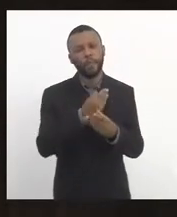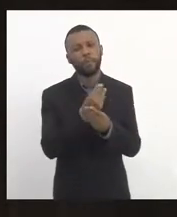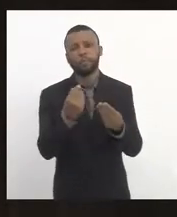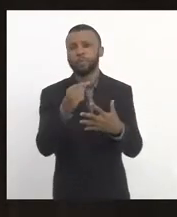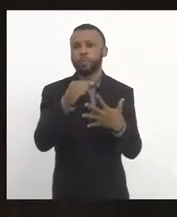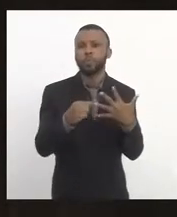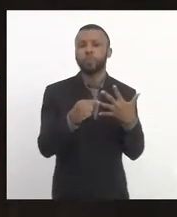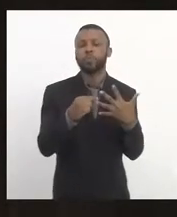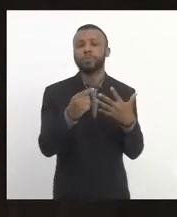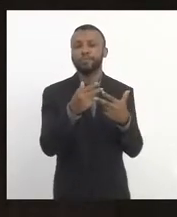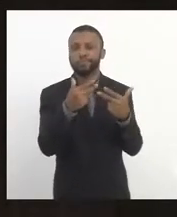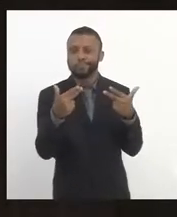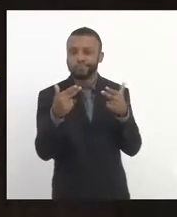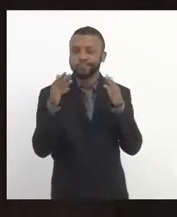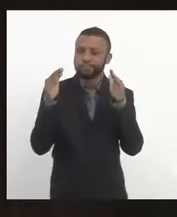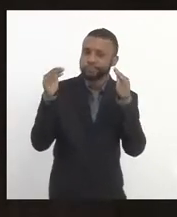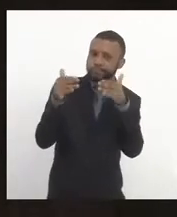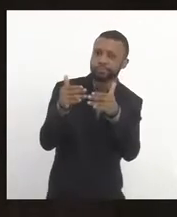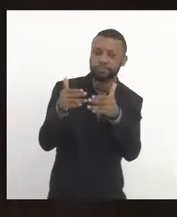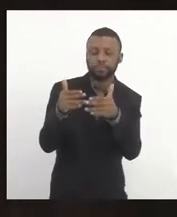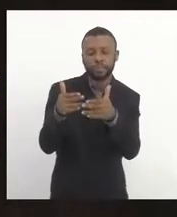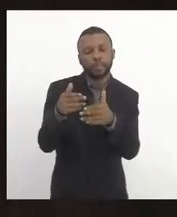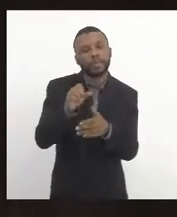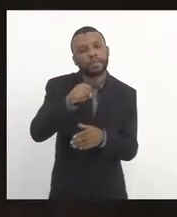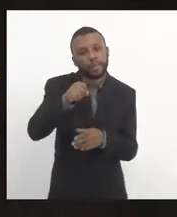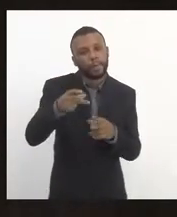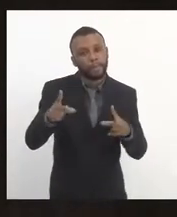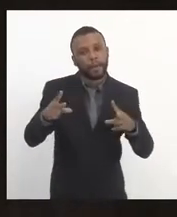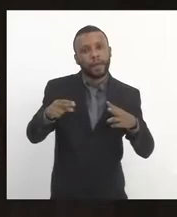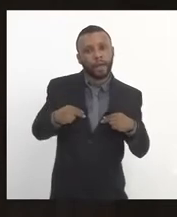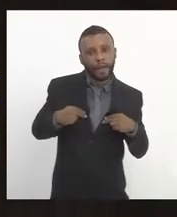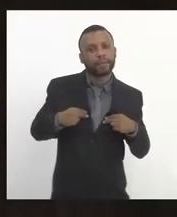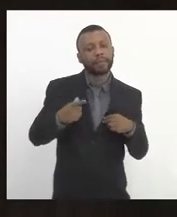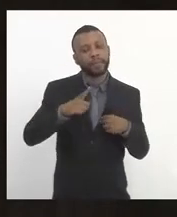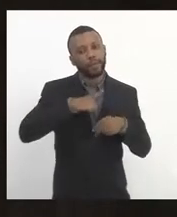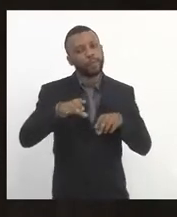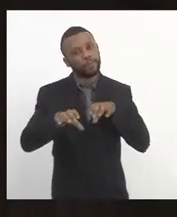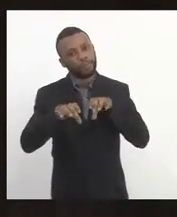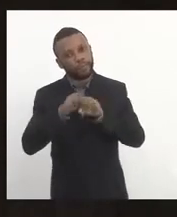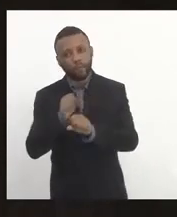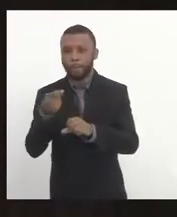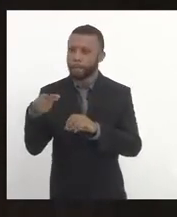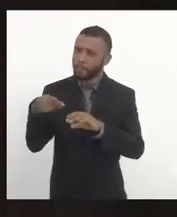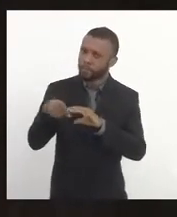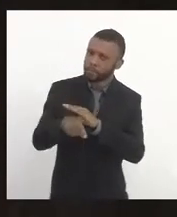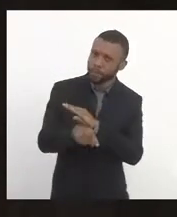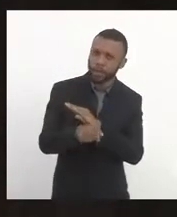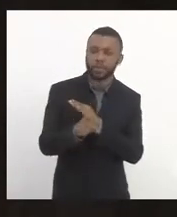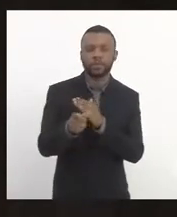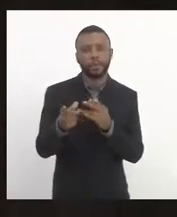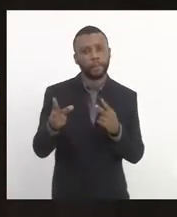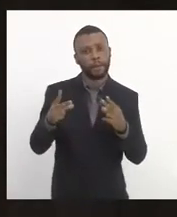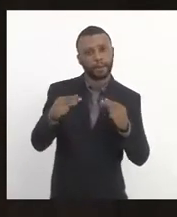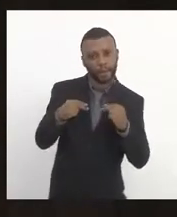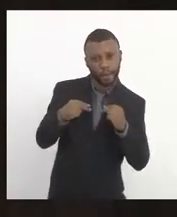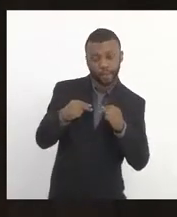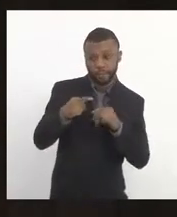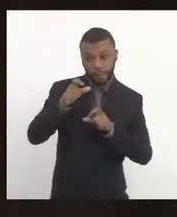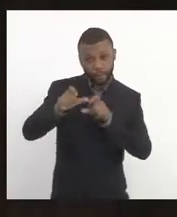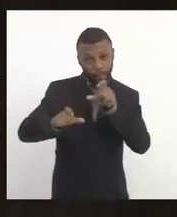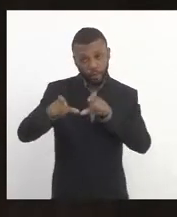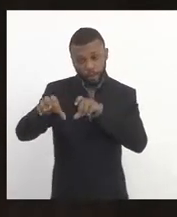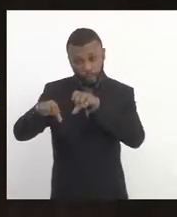aspectos especializados, que merecem formação aprofundada e merecem também, para quem busca essa formação aprofundada,